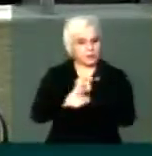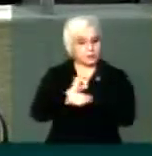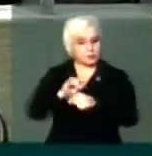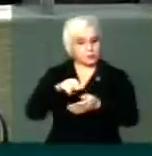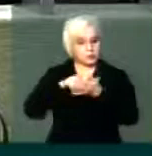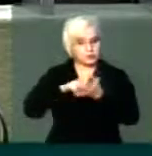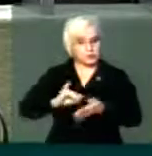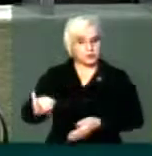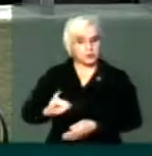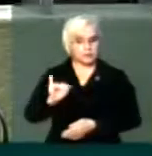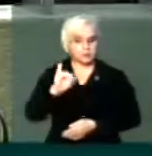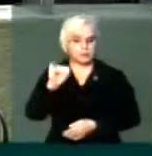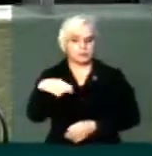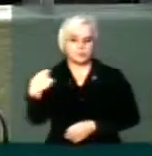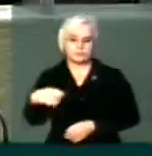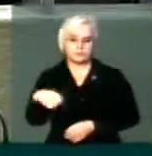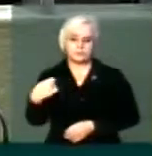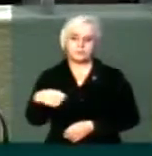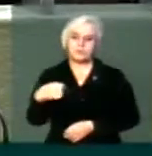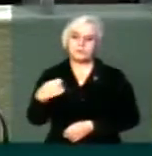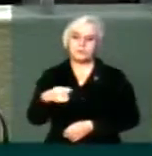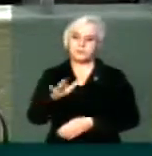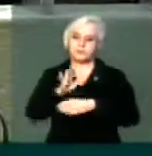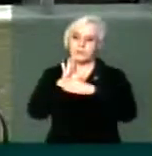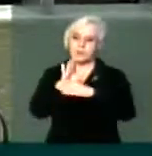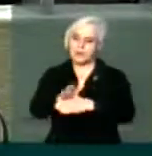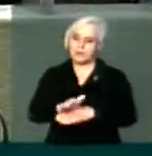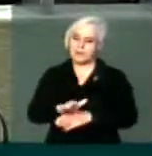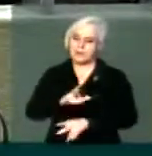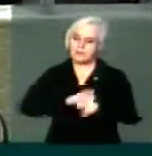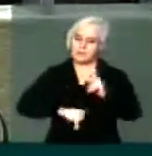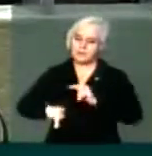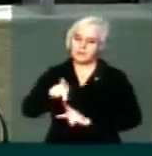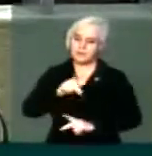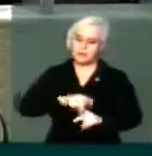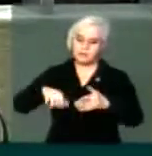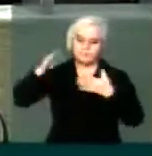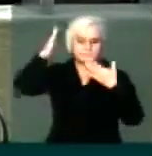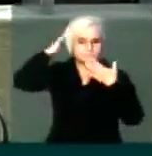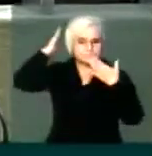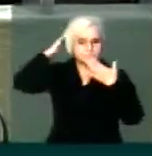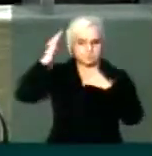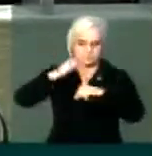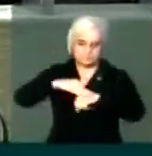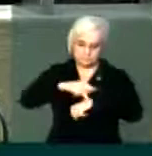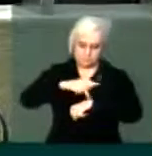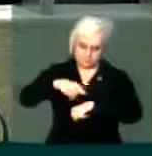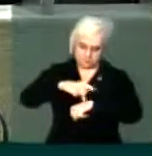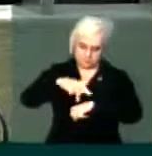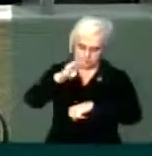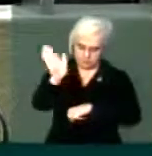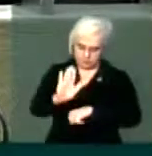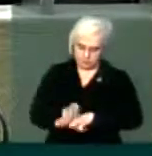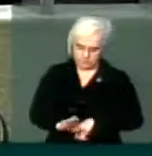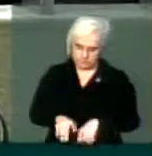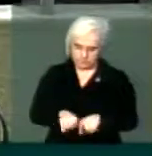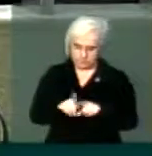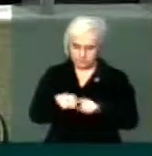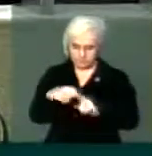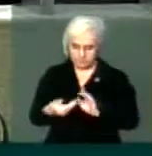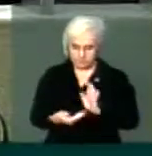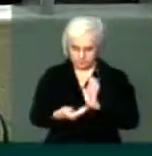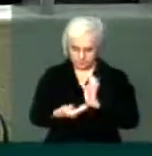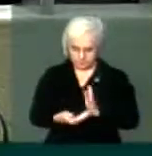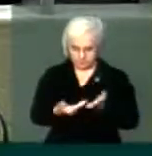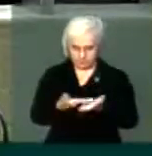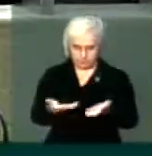estrutura necessária para atender as populações indígenas no nosso país. A esta